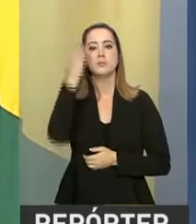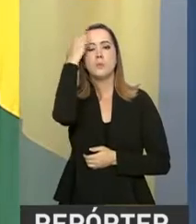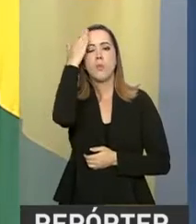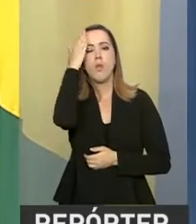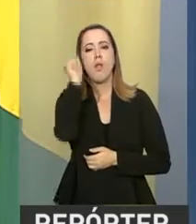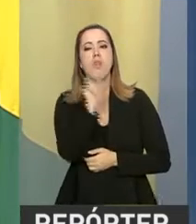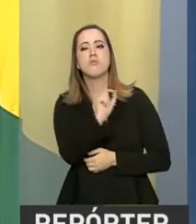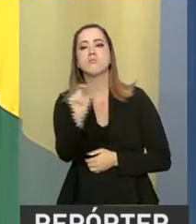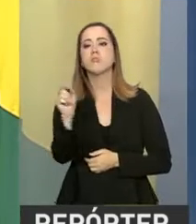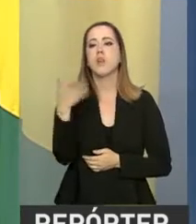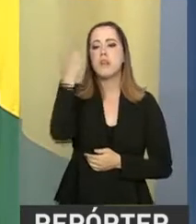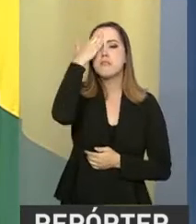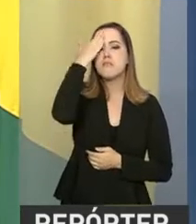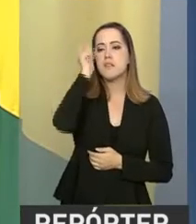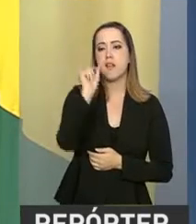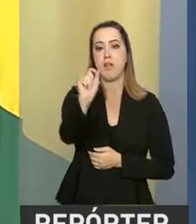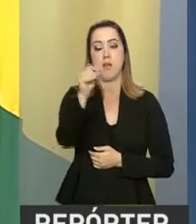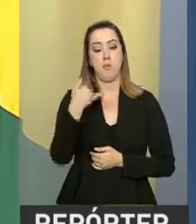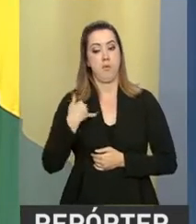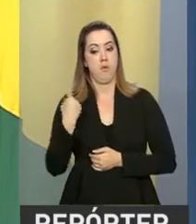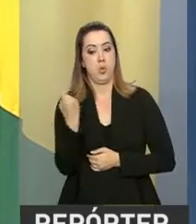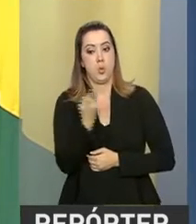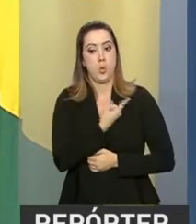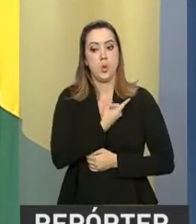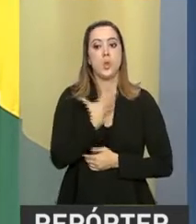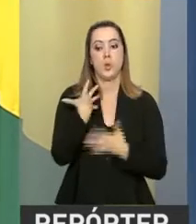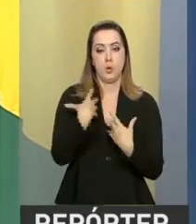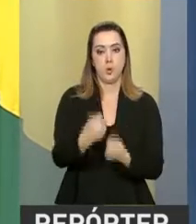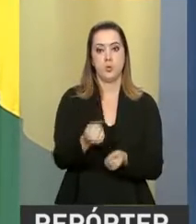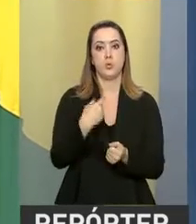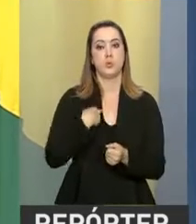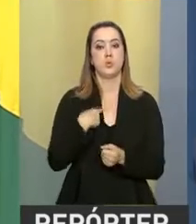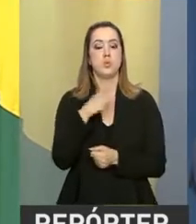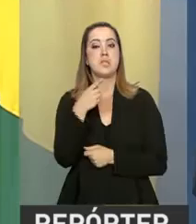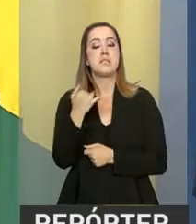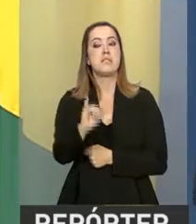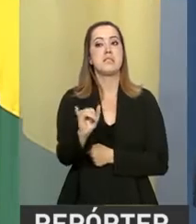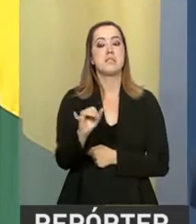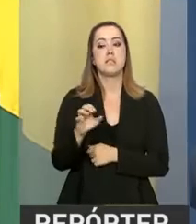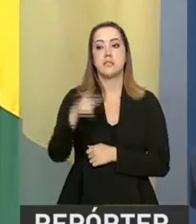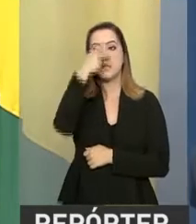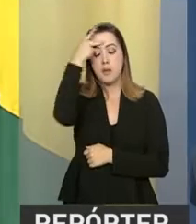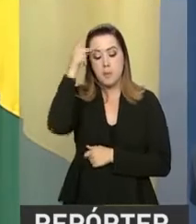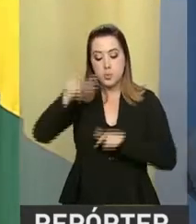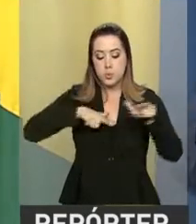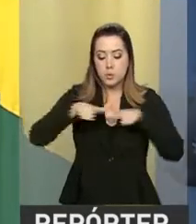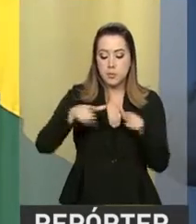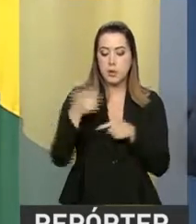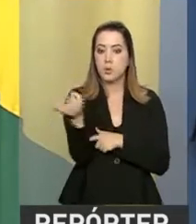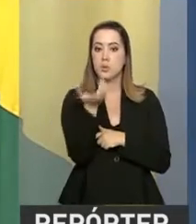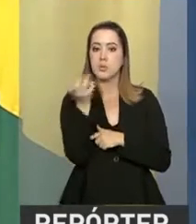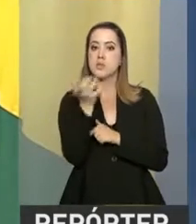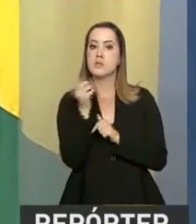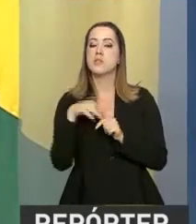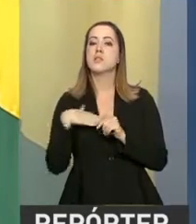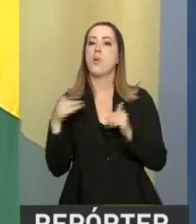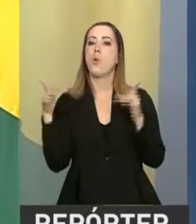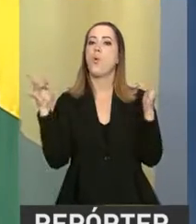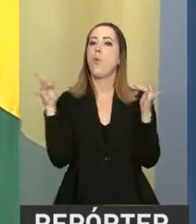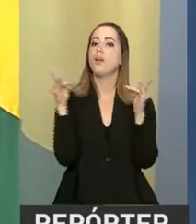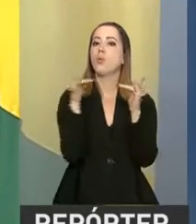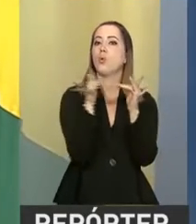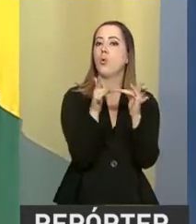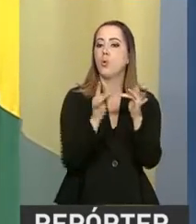nós conseguimos se o trabalhador quiser por força de uma convenção coletiva portanto de um acordo